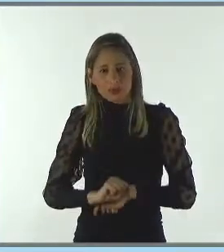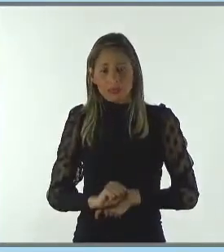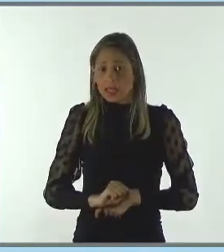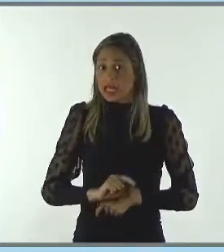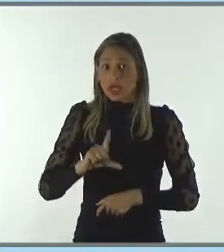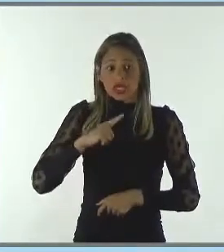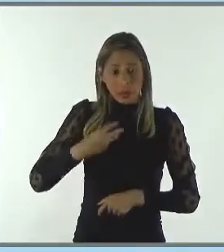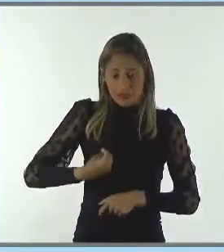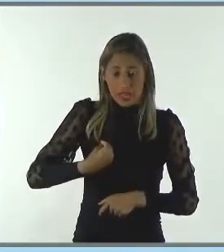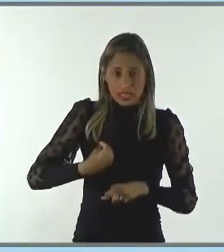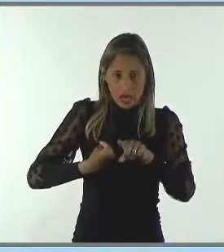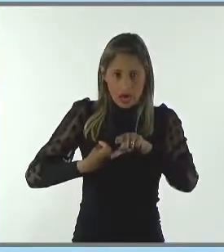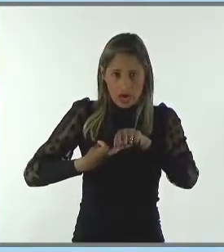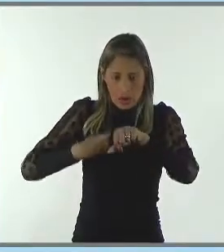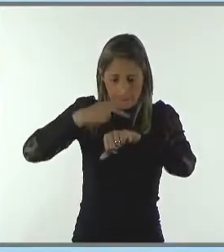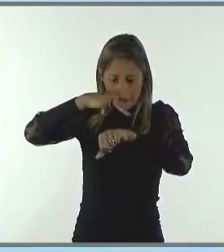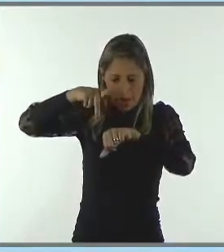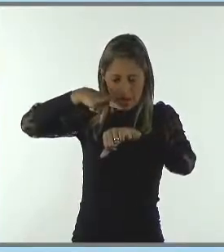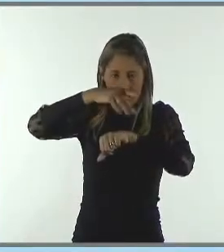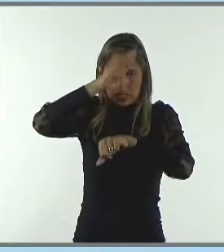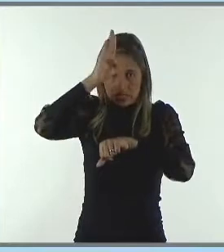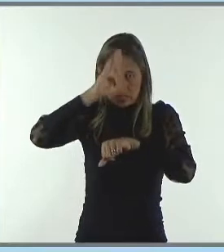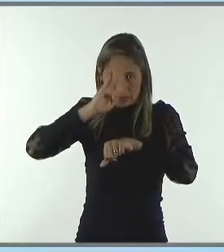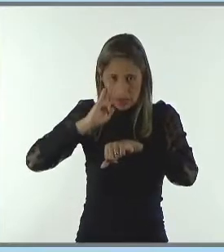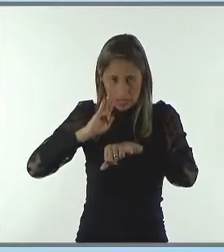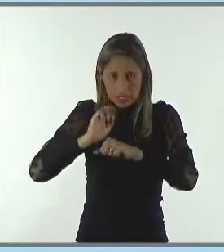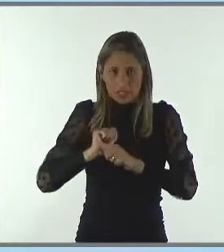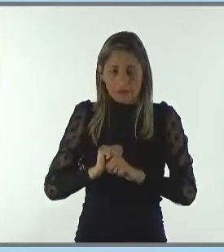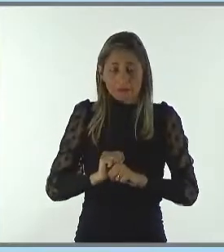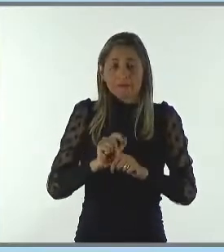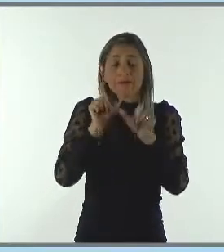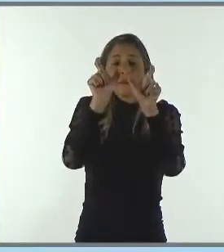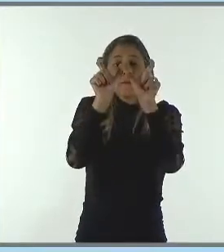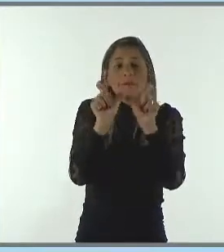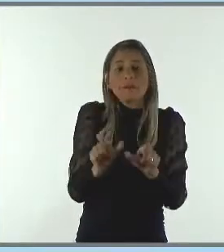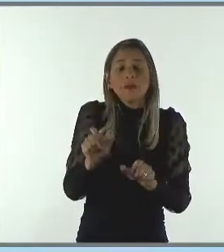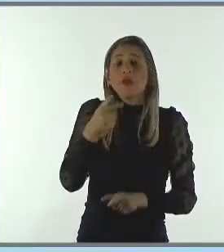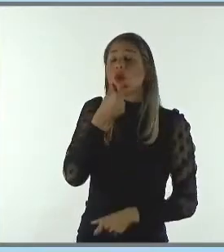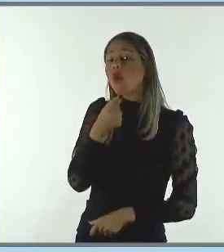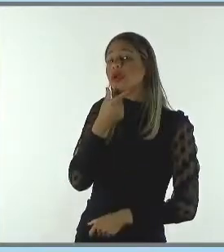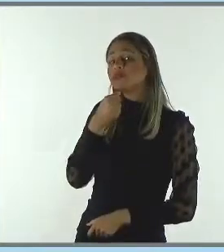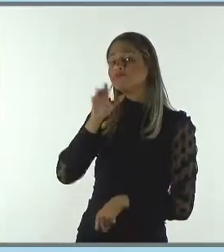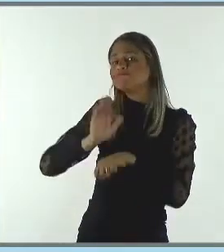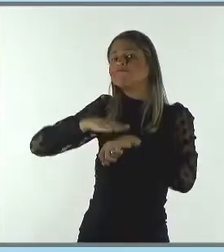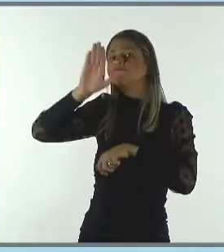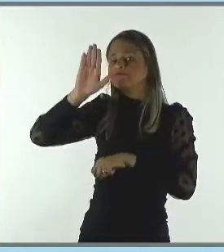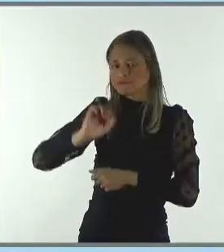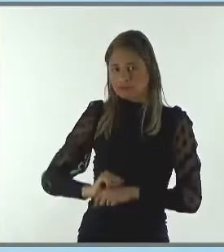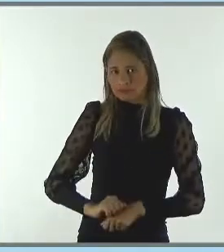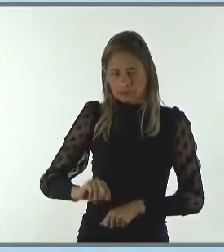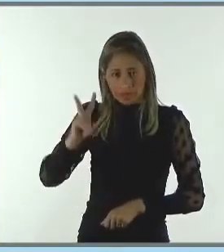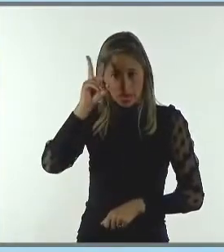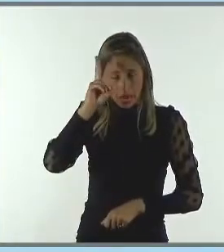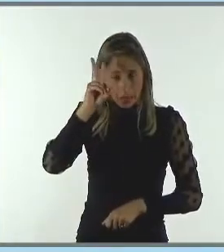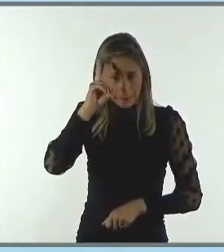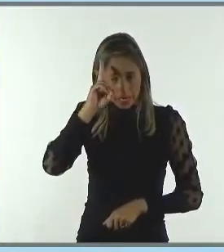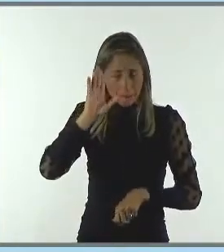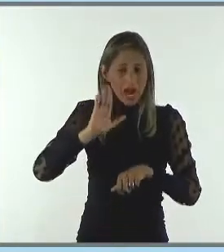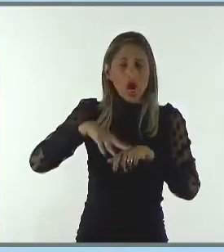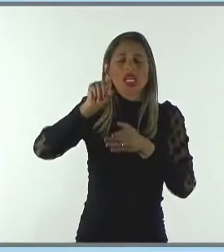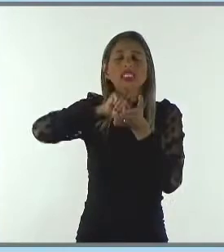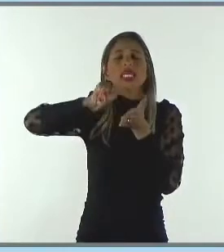editoria no Brasil que é ocupado maciçamente por indivíduos do sexo masculino. Nós lembramos muito dos nossos grandes